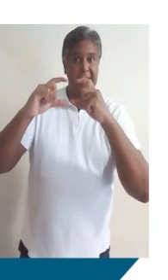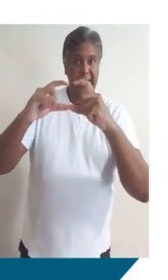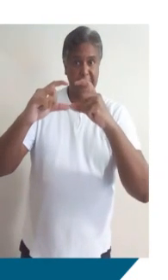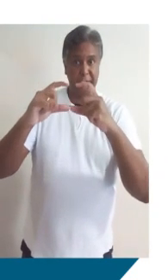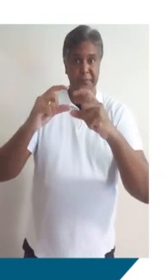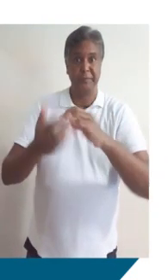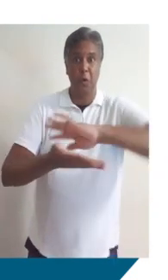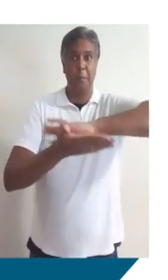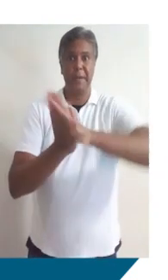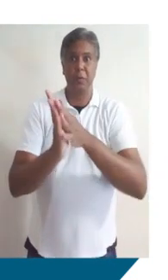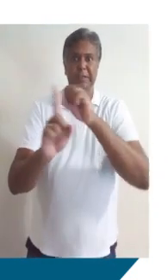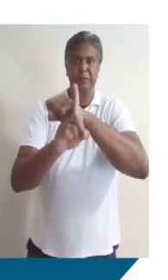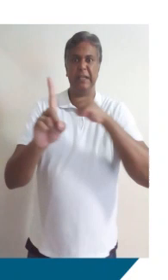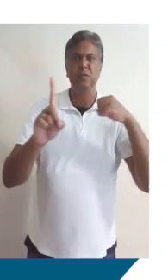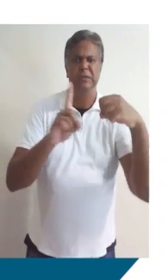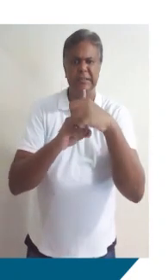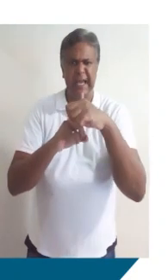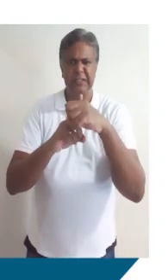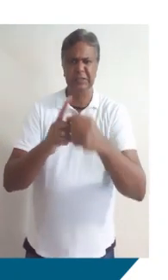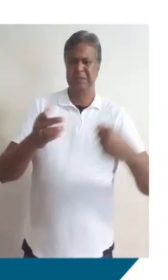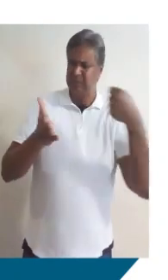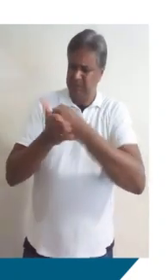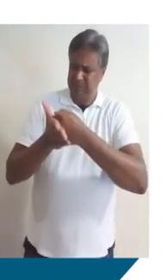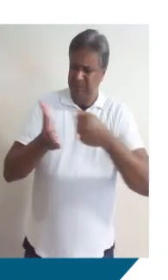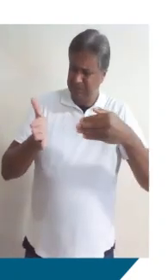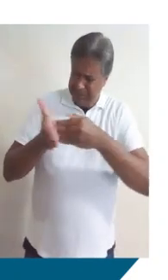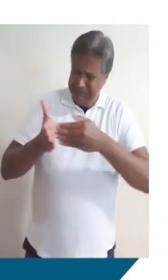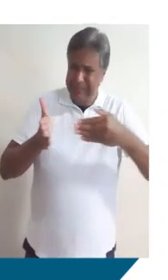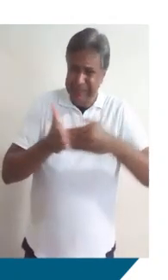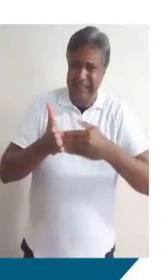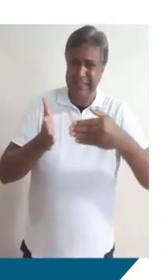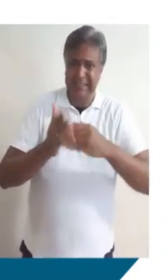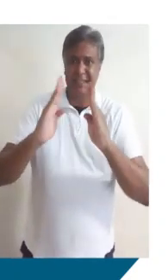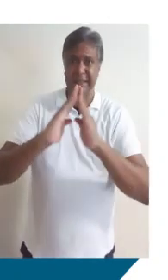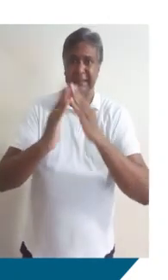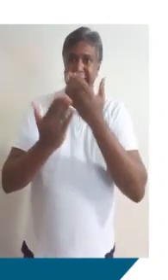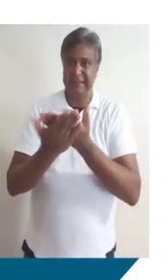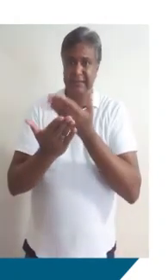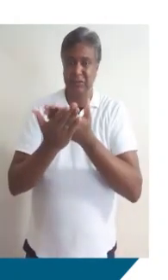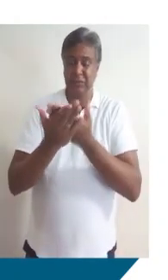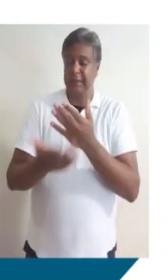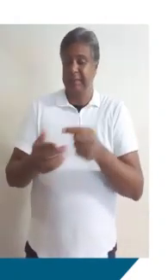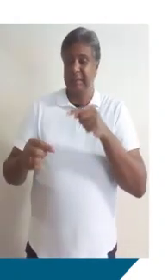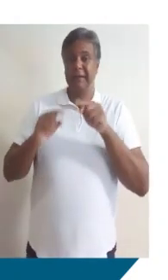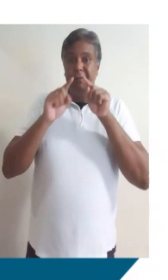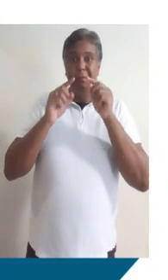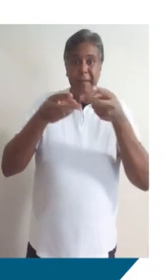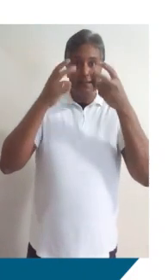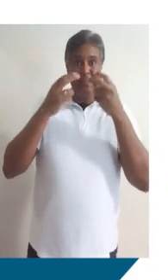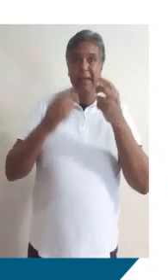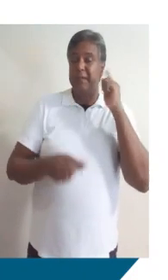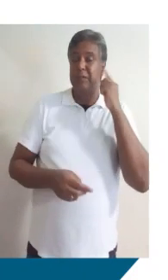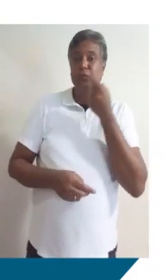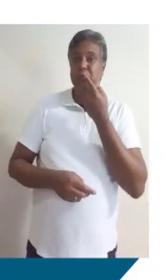o preconceito da sociedade ainda é um grande impasse à permanência dos deficientes auditivos nas escolas. Aqui, de novo, você tem no início do parágrafo,